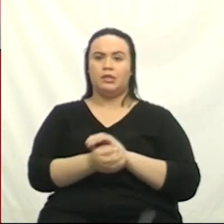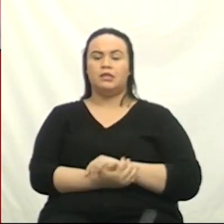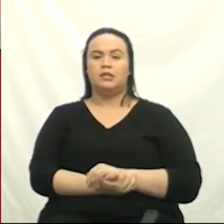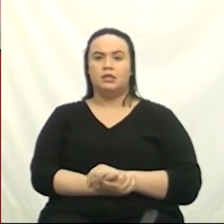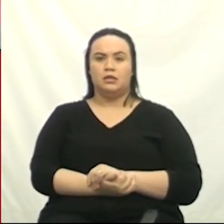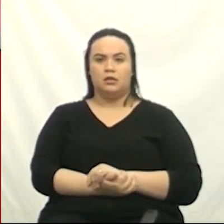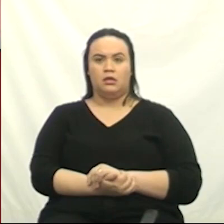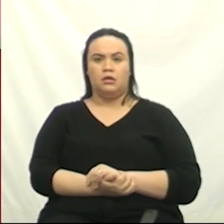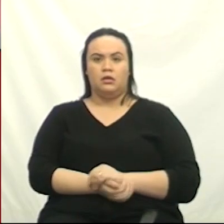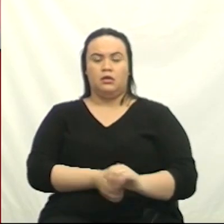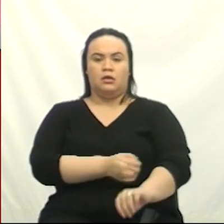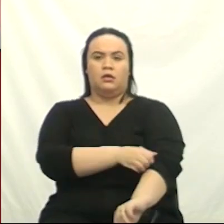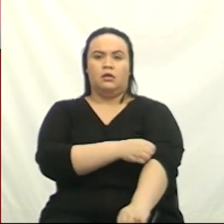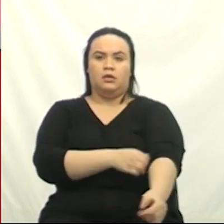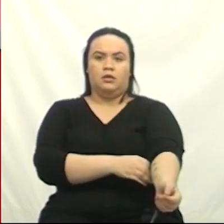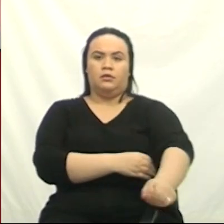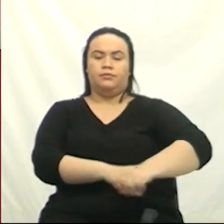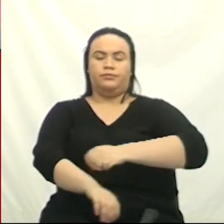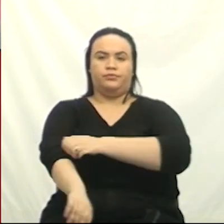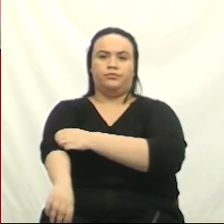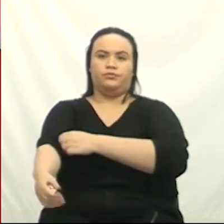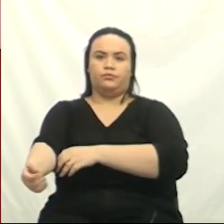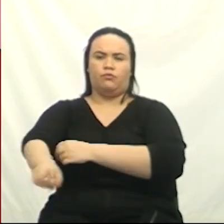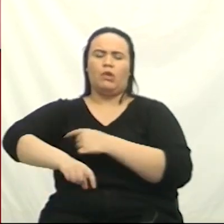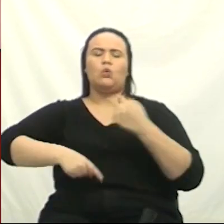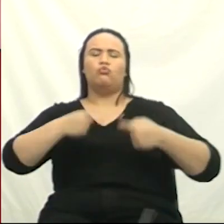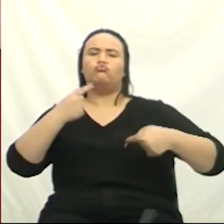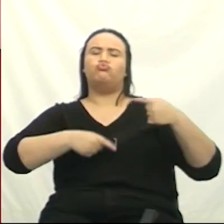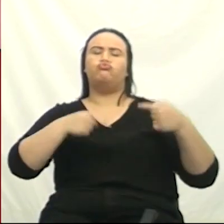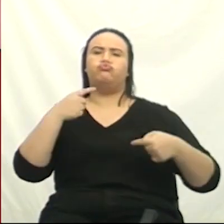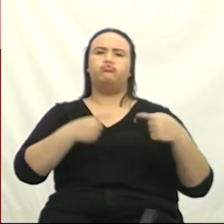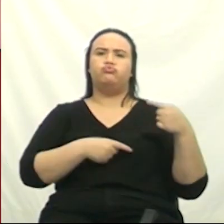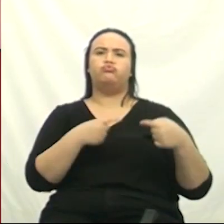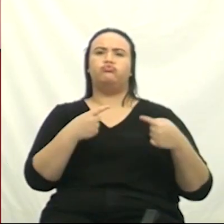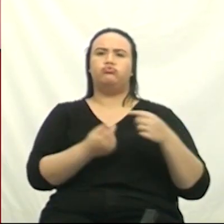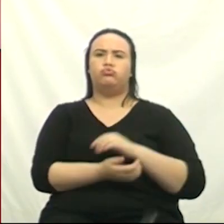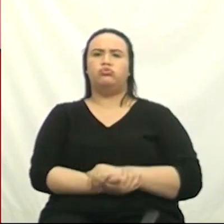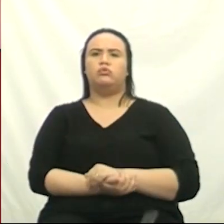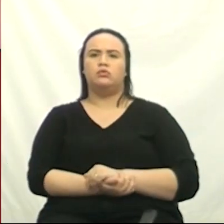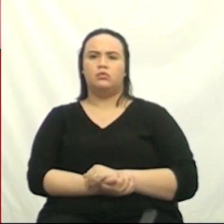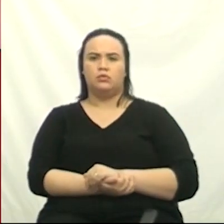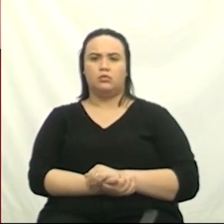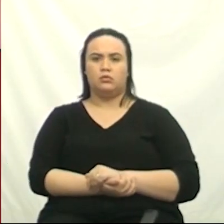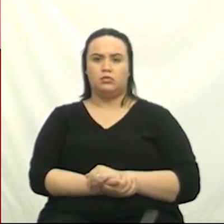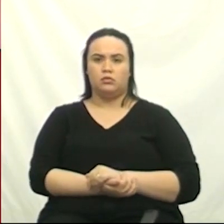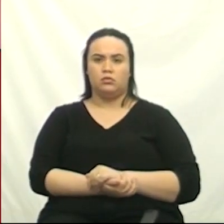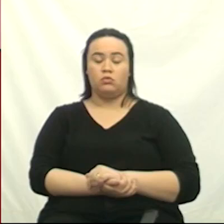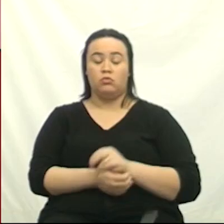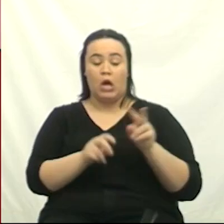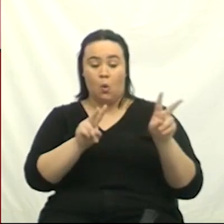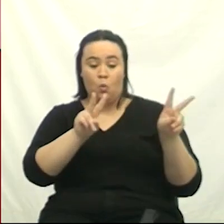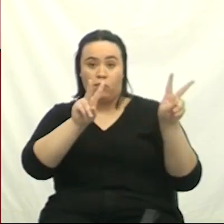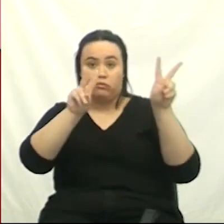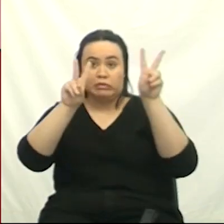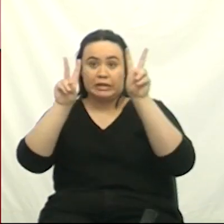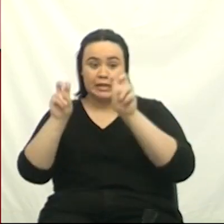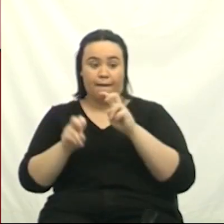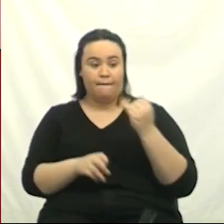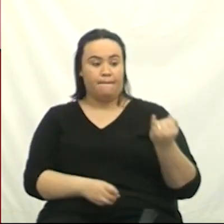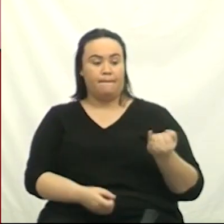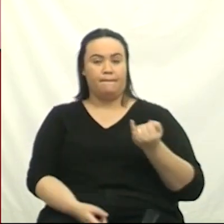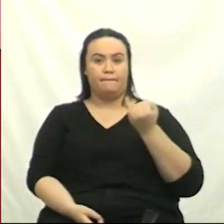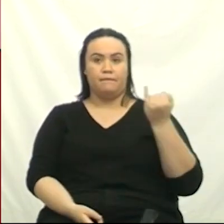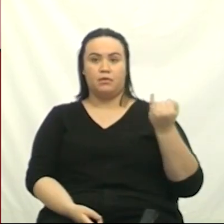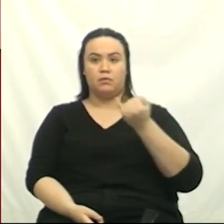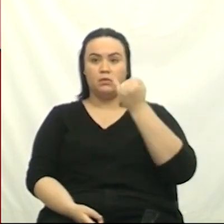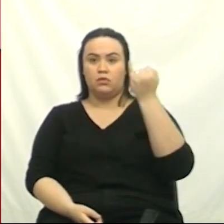pra ser discutido em processo no STF justamente um assunto tão importante pra